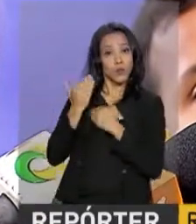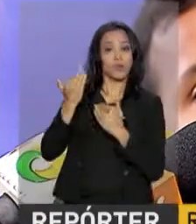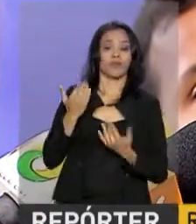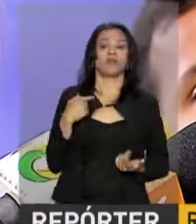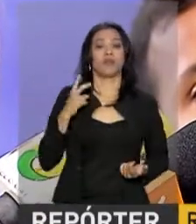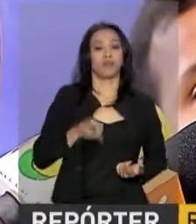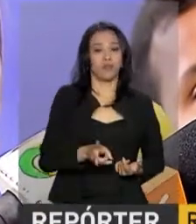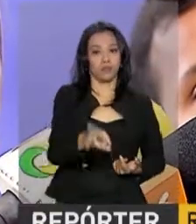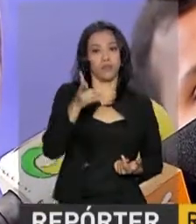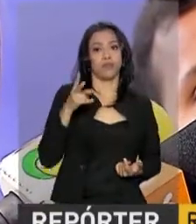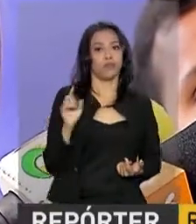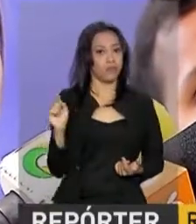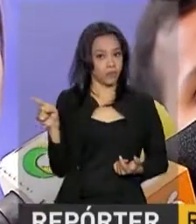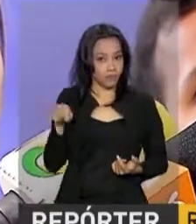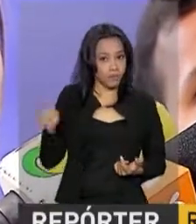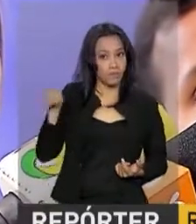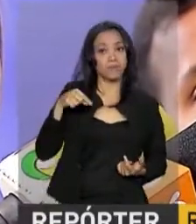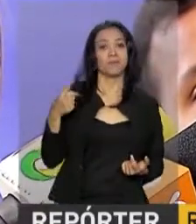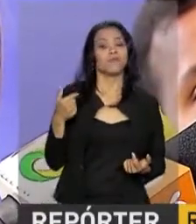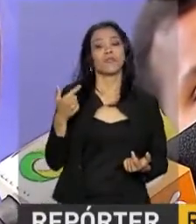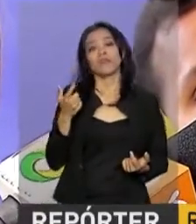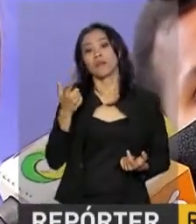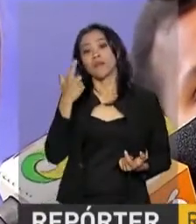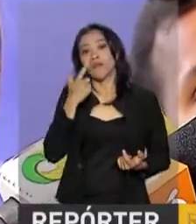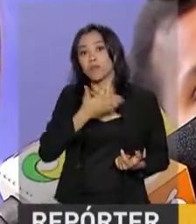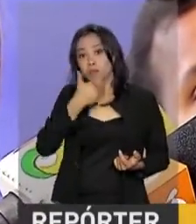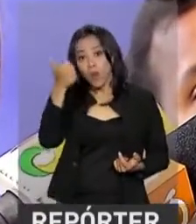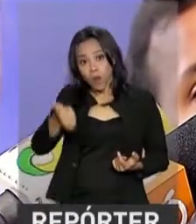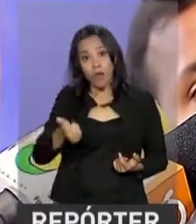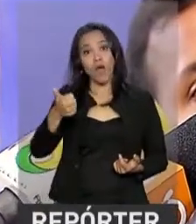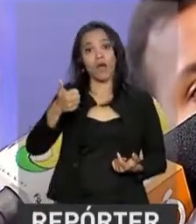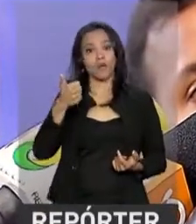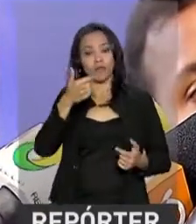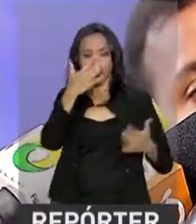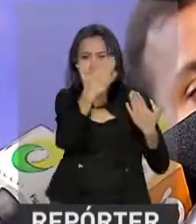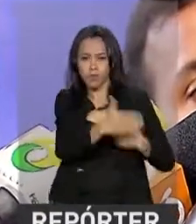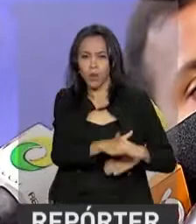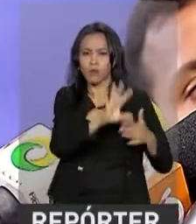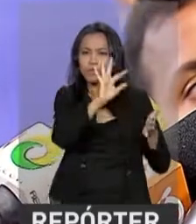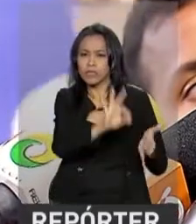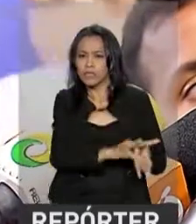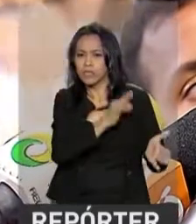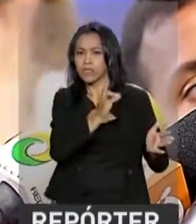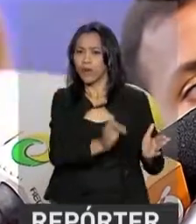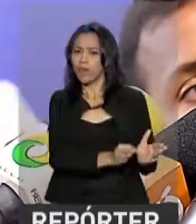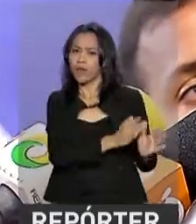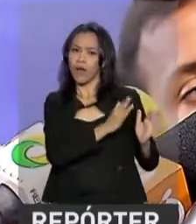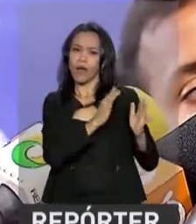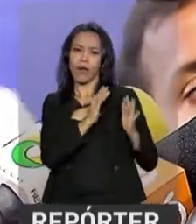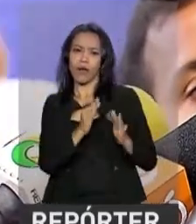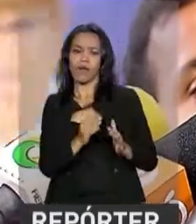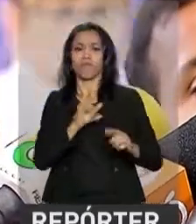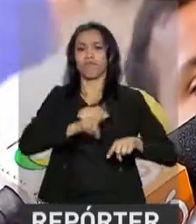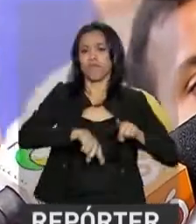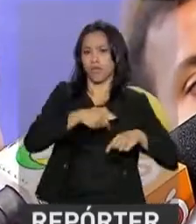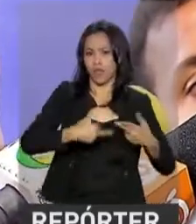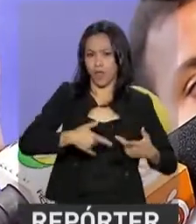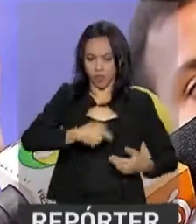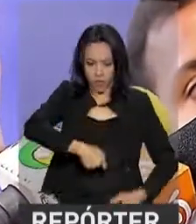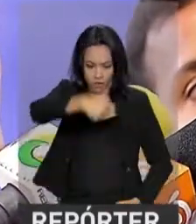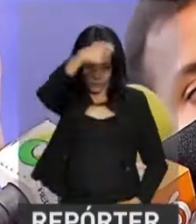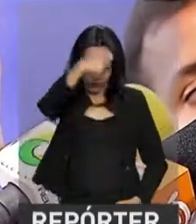constantemente sempre com aspecto de melhoria desde a descrição inclusive a de equipamentos por exemplo pra de